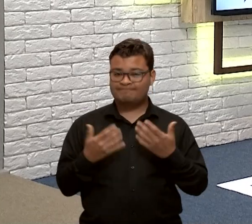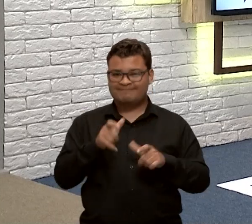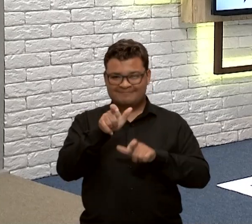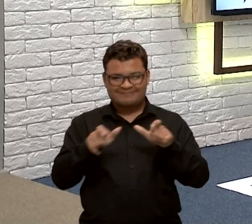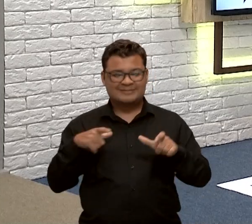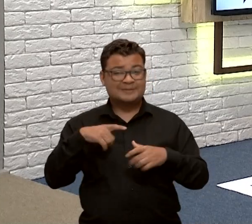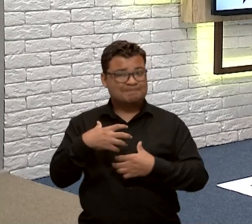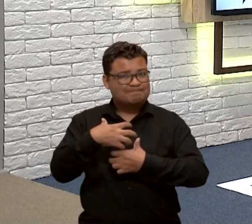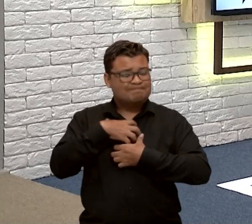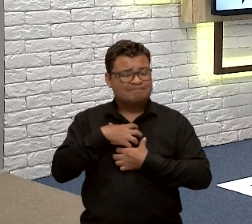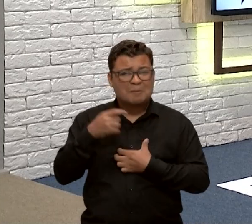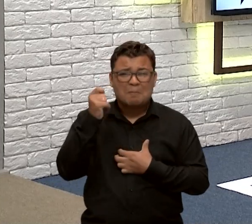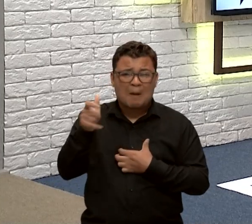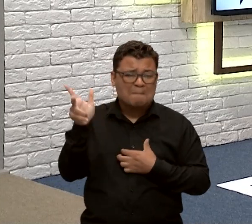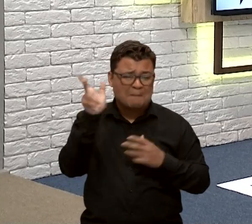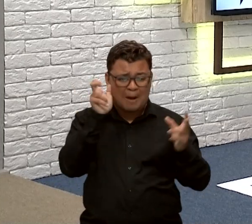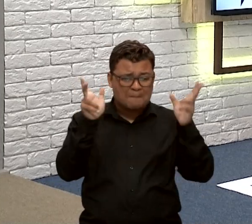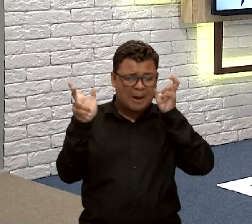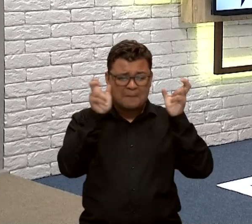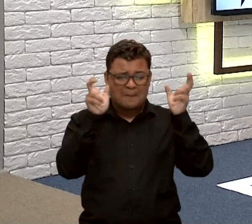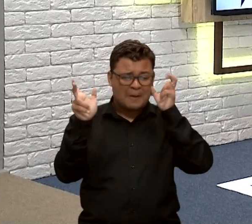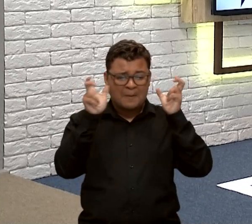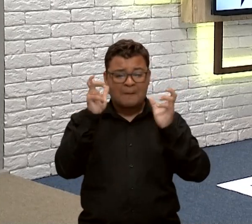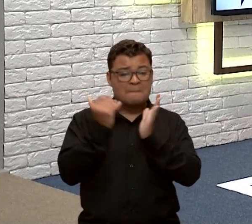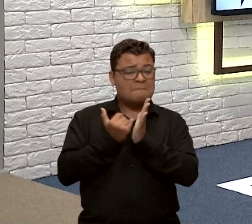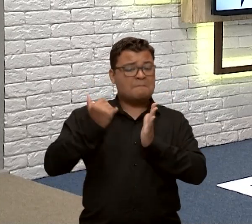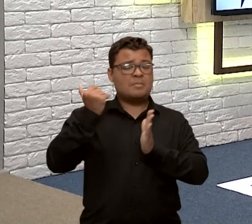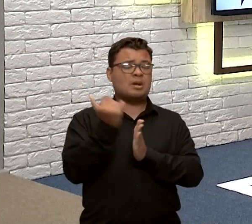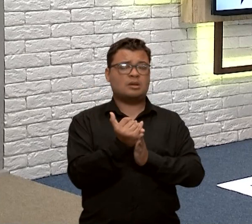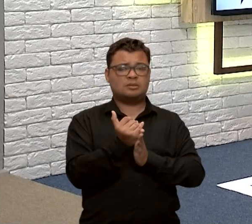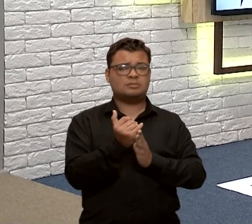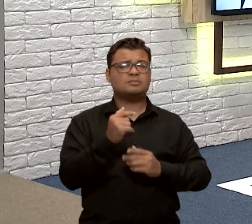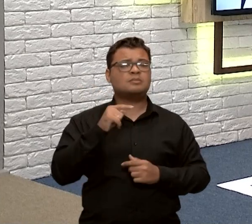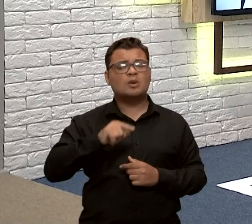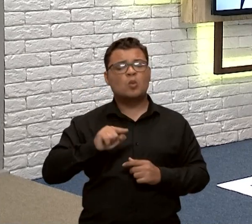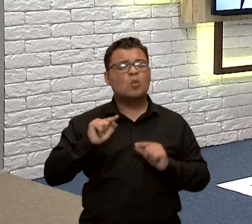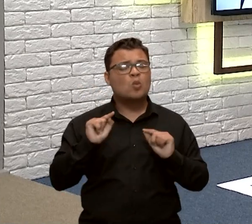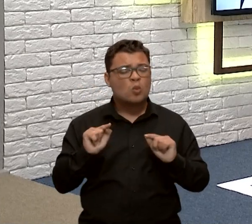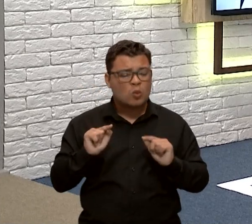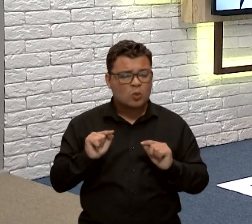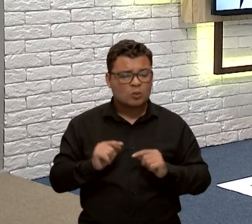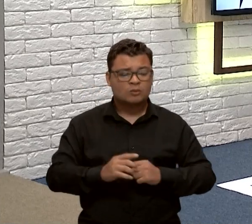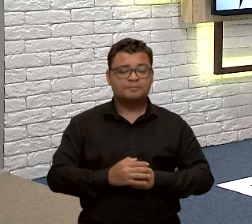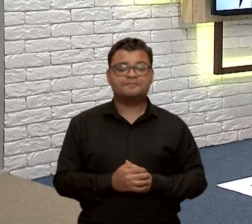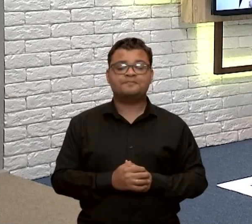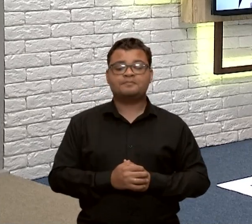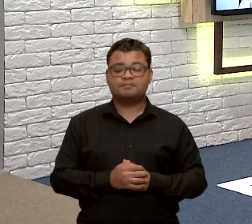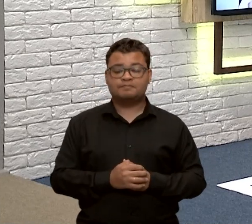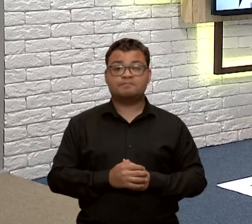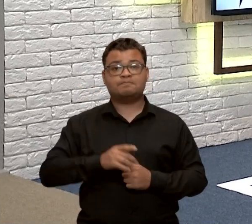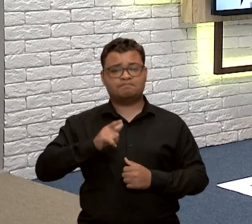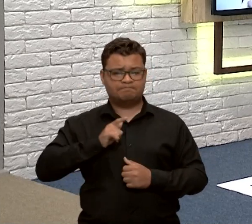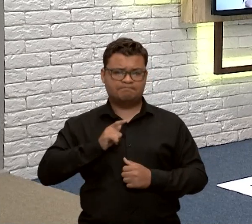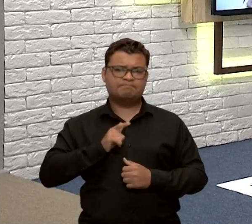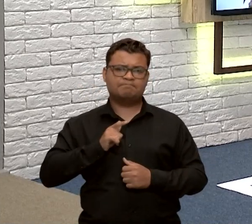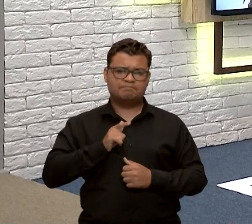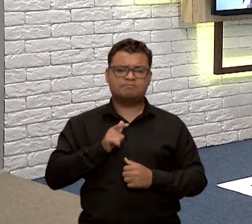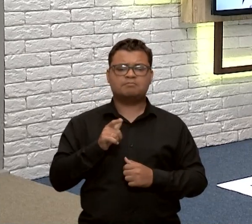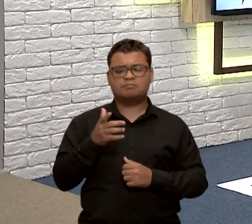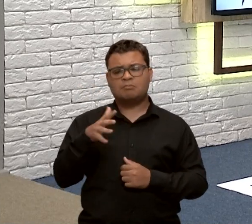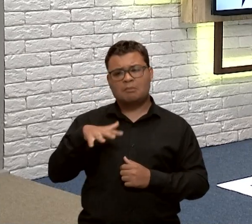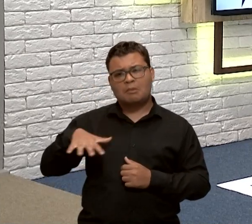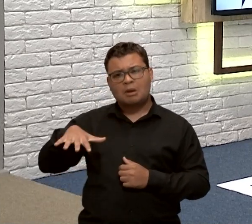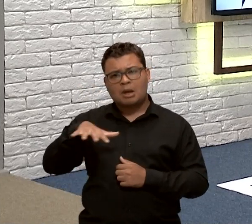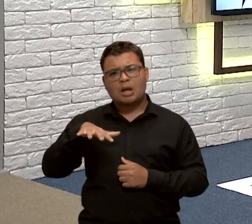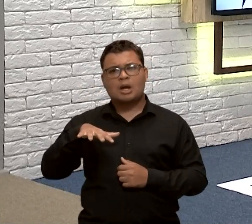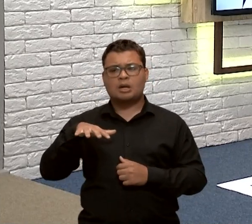hipersensibilidade auditiva, ela faz parte ela pode ser apresentada de forma isolada, mas ela pode fazer parte